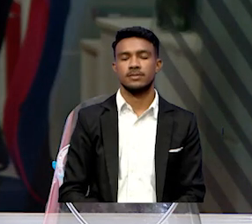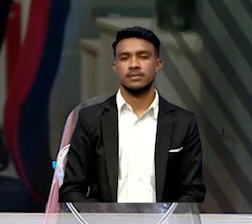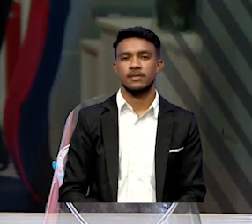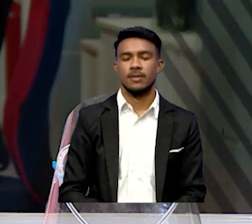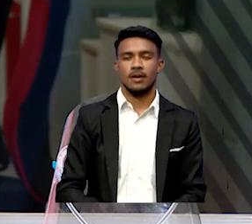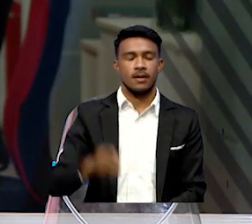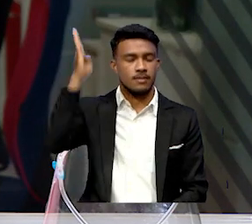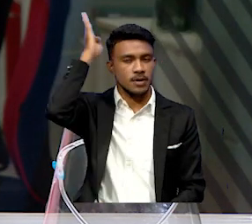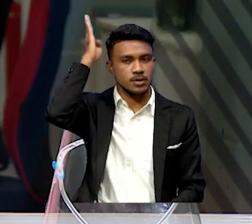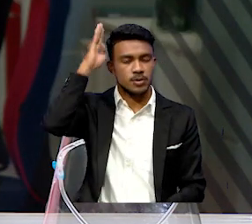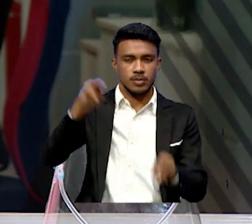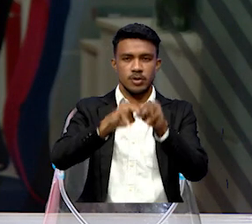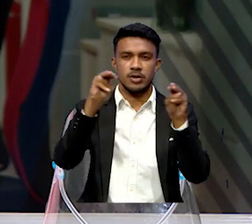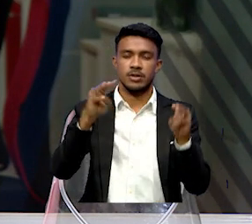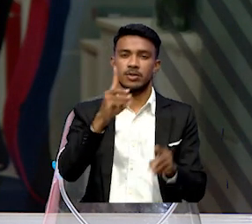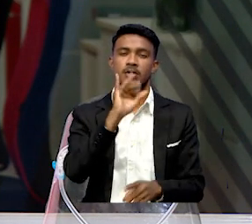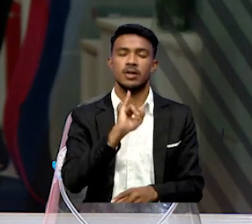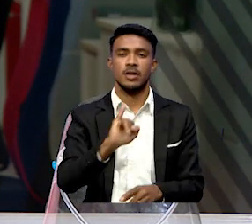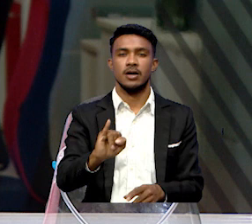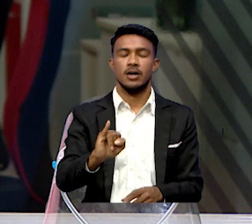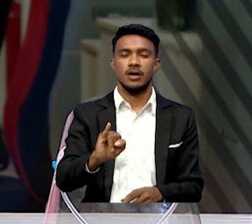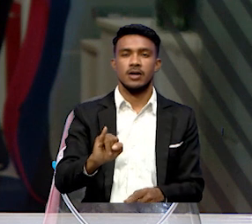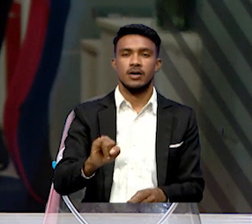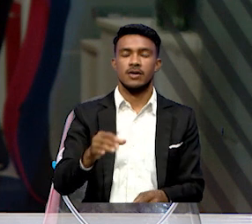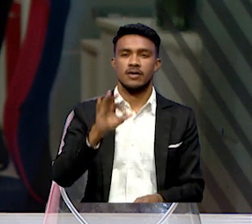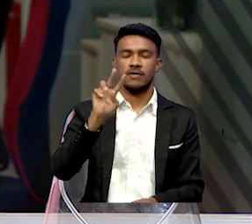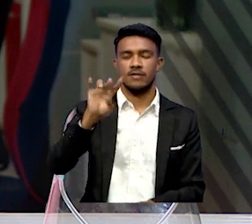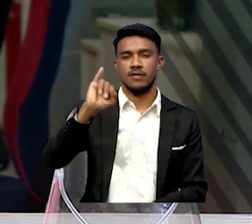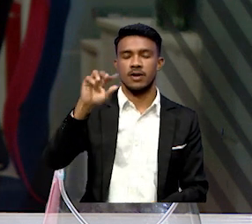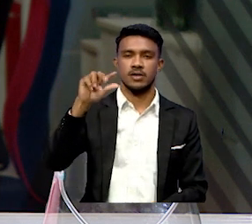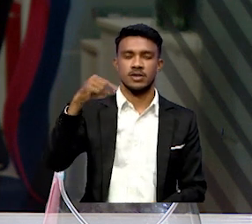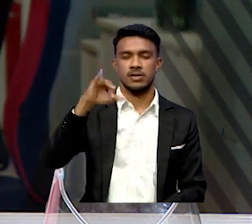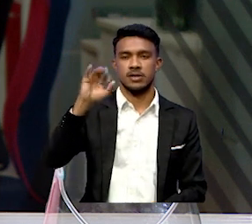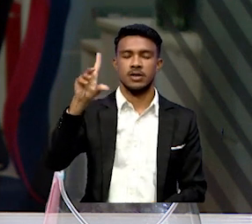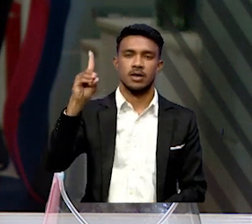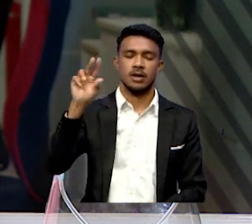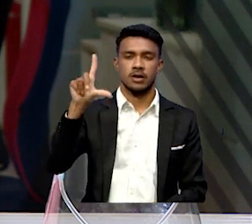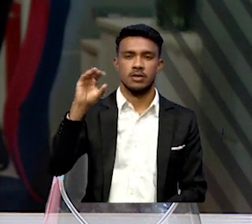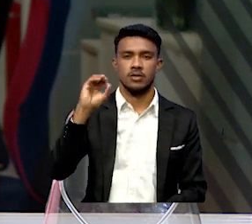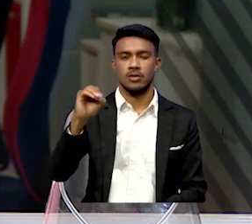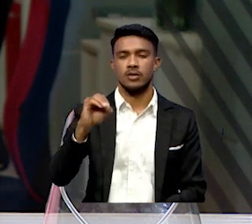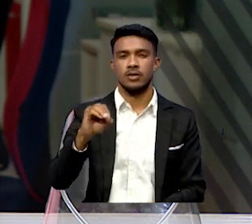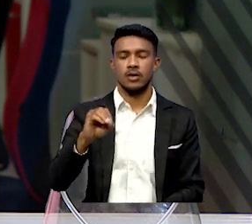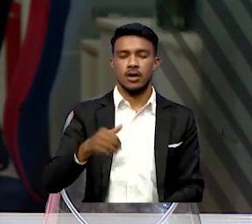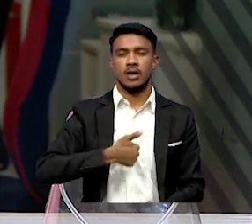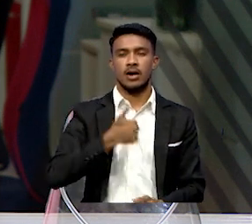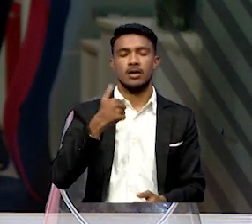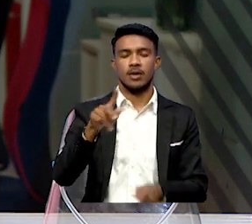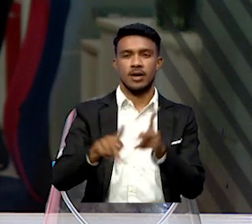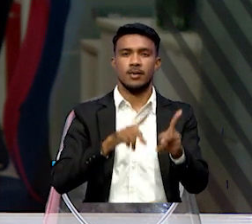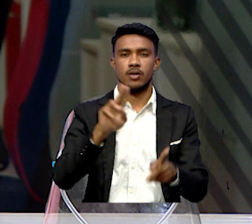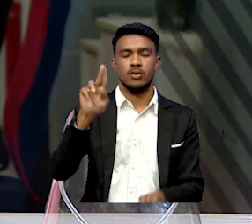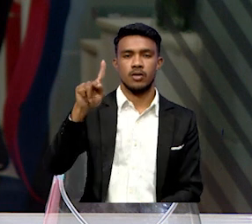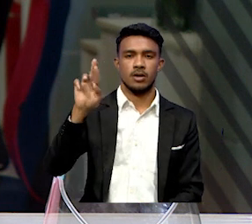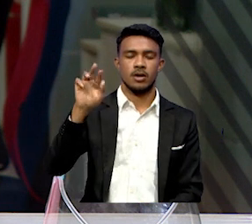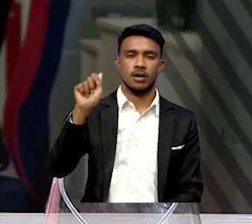Arcebispo da Arquidiocese Metropolitana Delhi, Dom Virgílio do Carmo da Silva, HDB, preside acto de consagração do povo ucrânia.